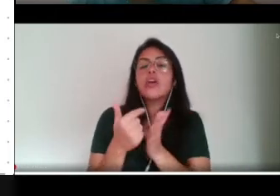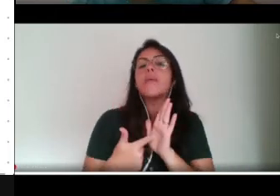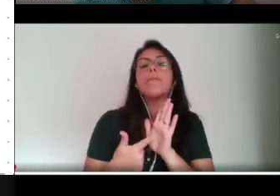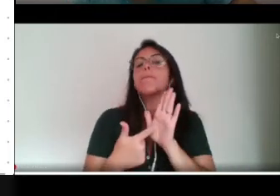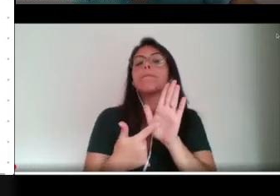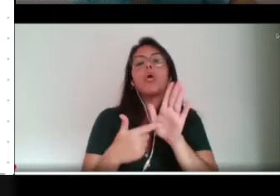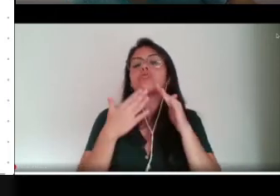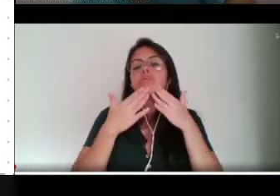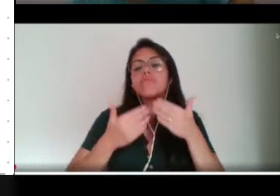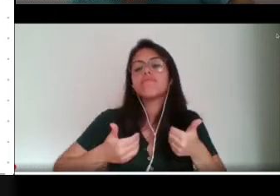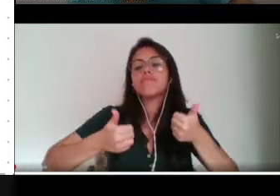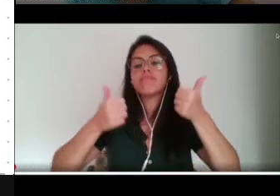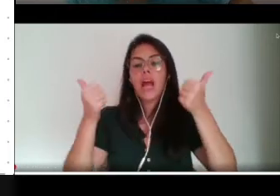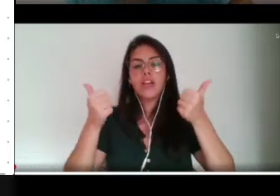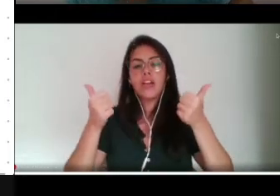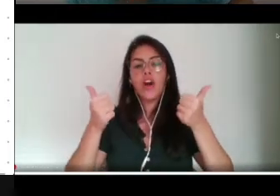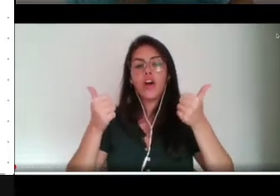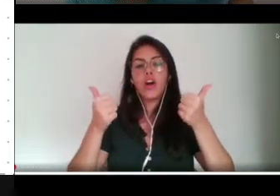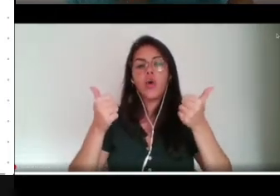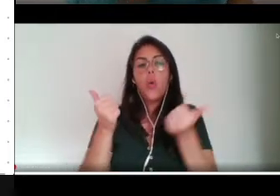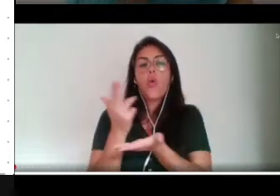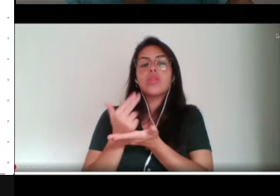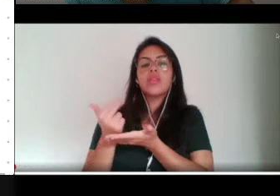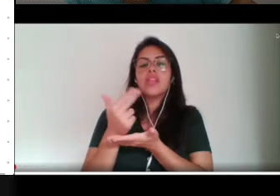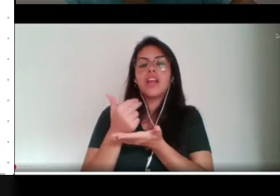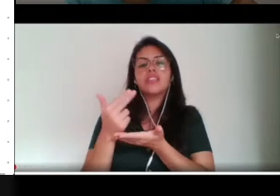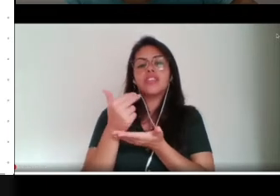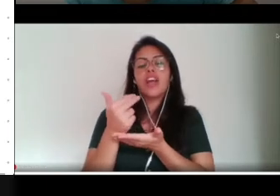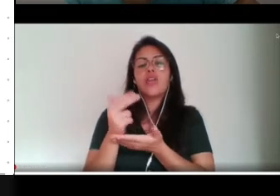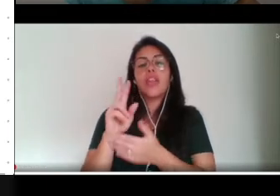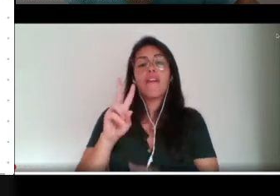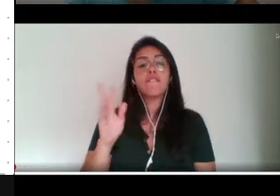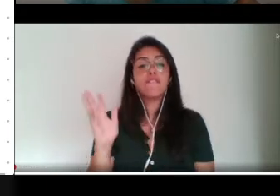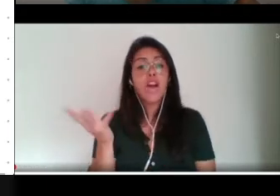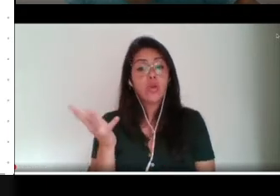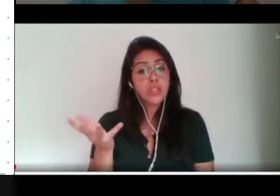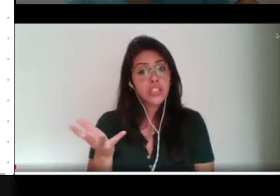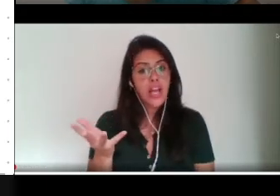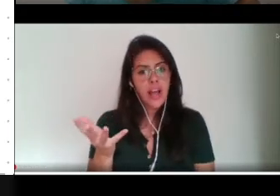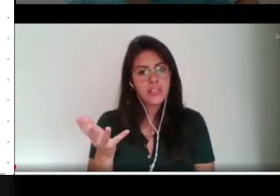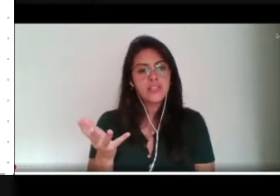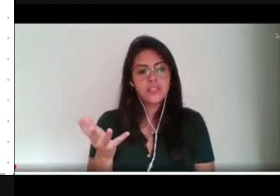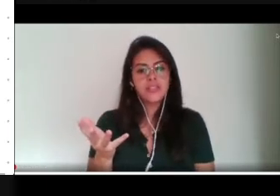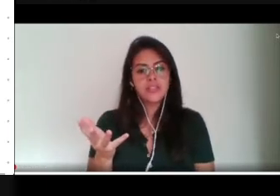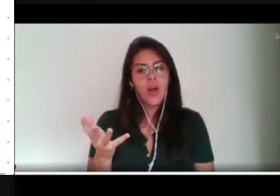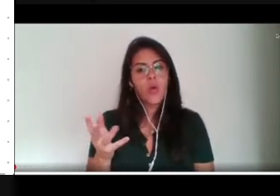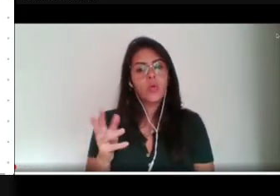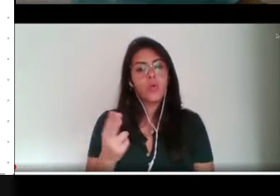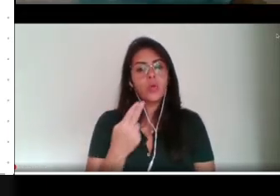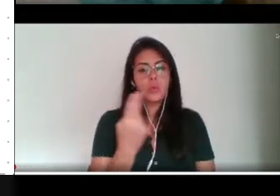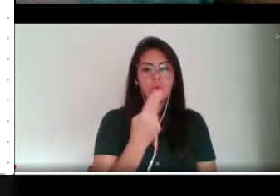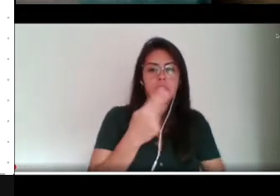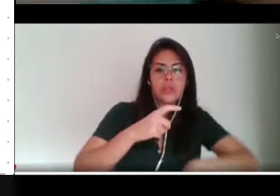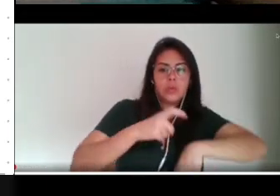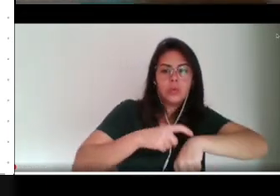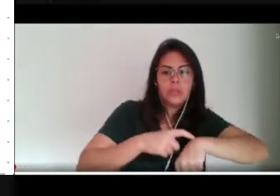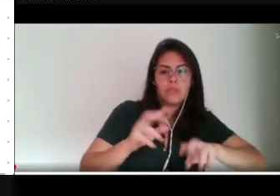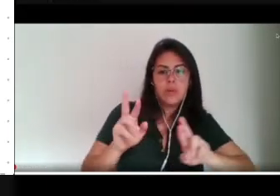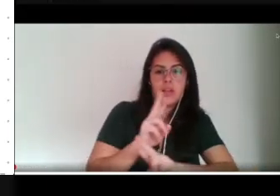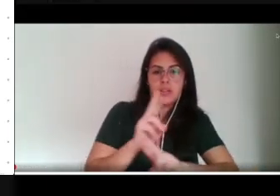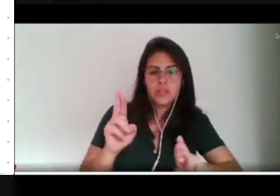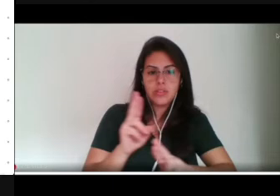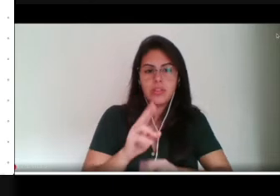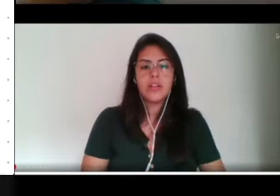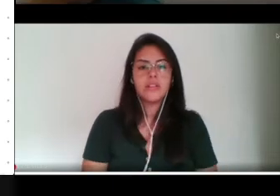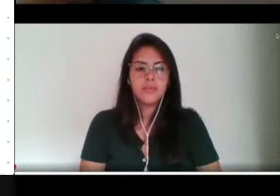tempo. Então, olha só, esse é o gráfico da posição em função do tempo. Indira. Oi. Vamos aproveitar para